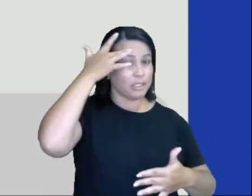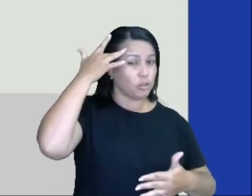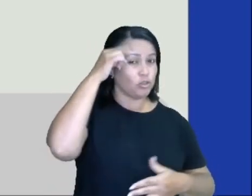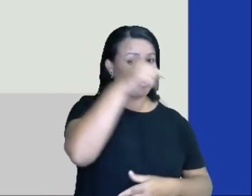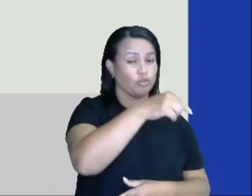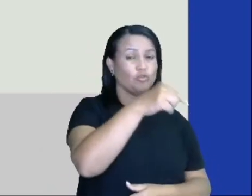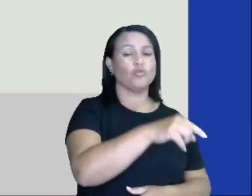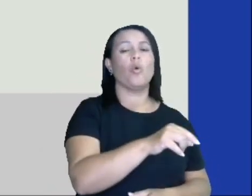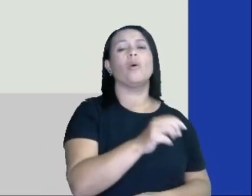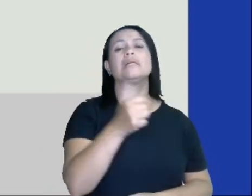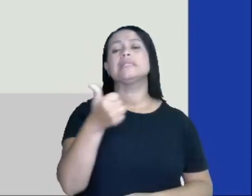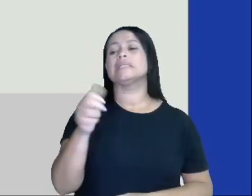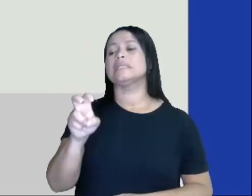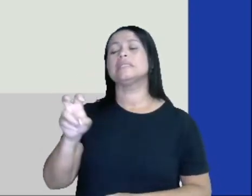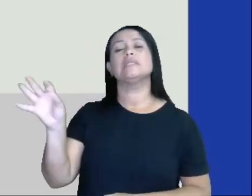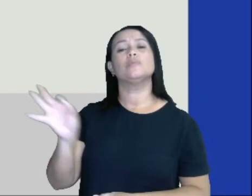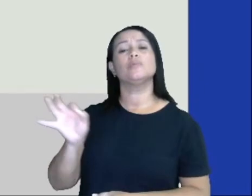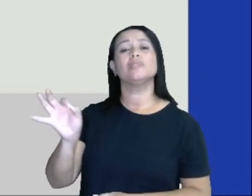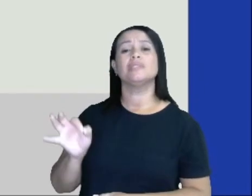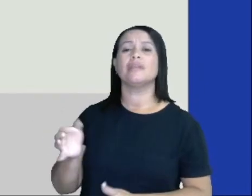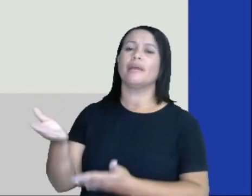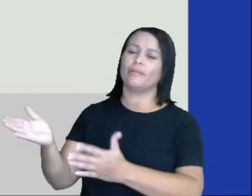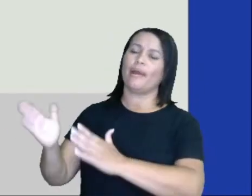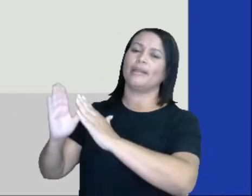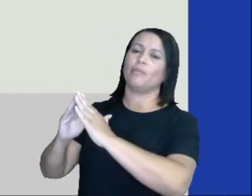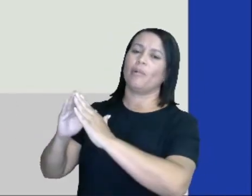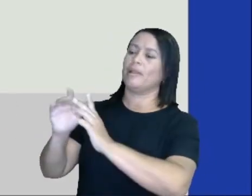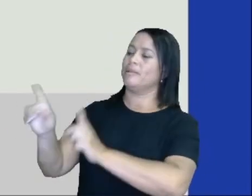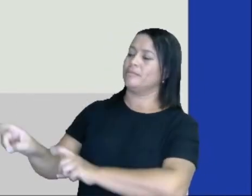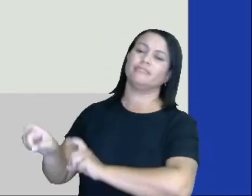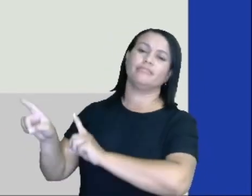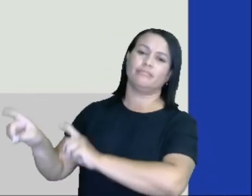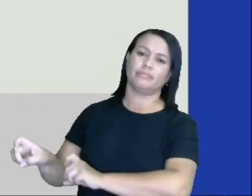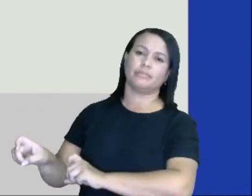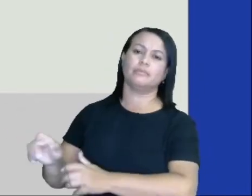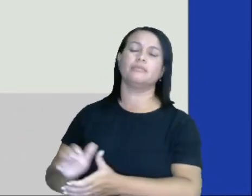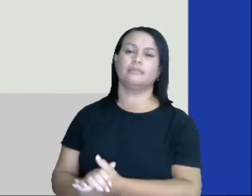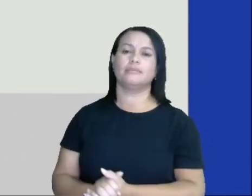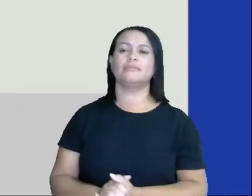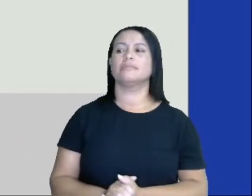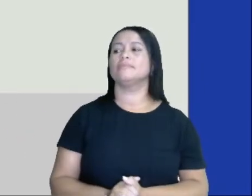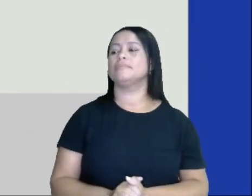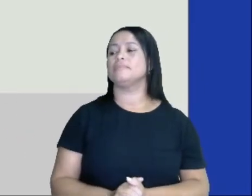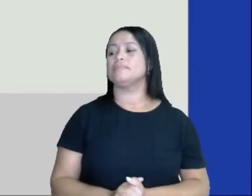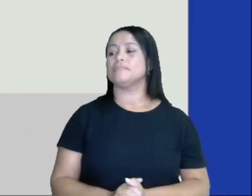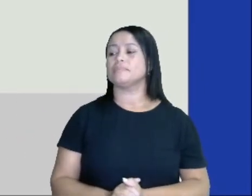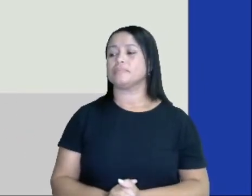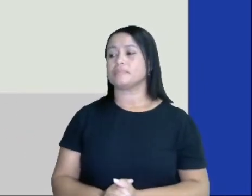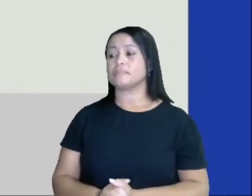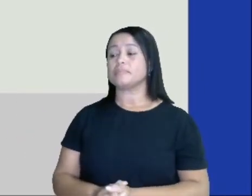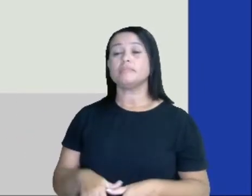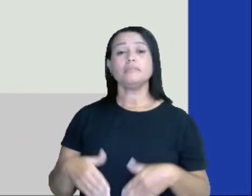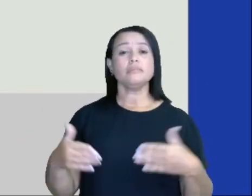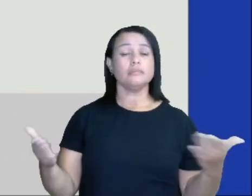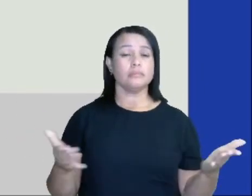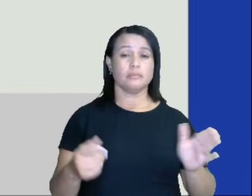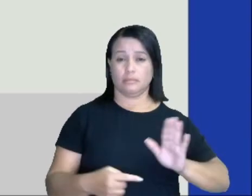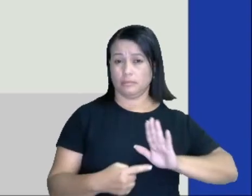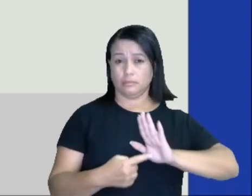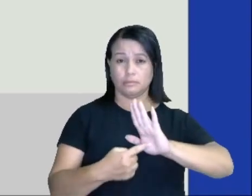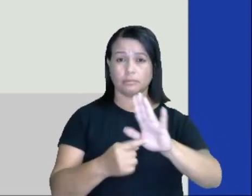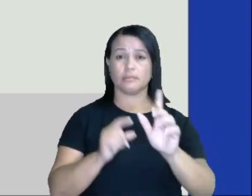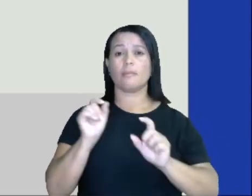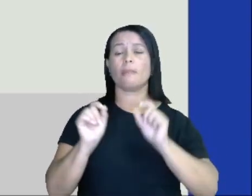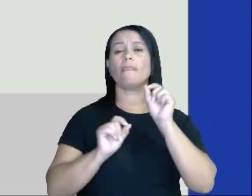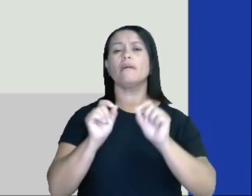e 15% ainda morando aí na população rural, né, na área rural. Aqui, gente, a gente pode